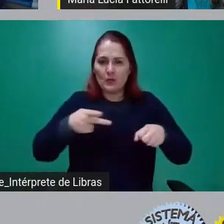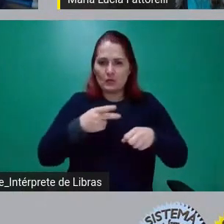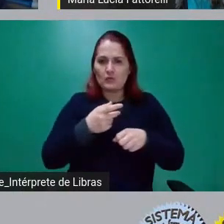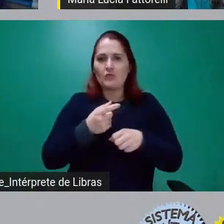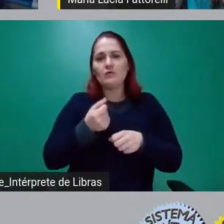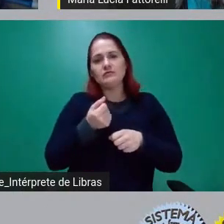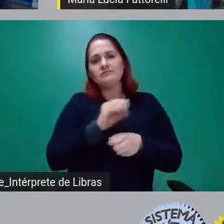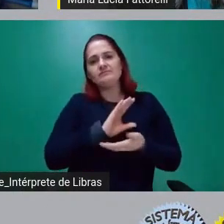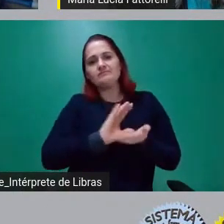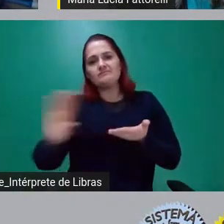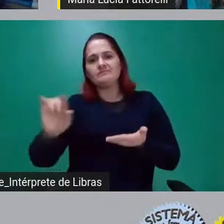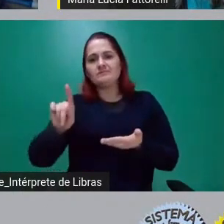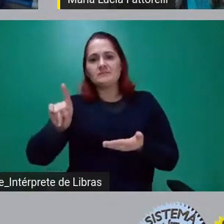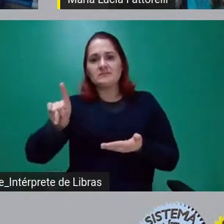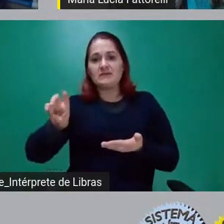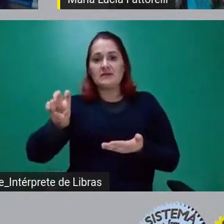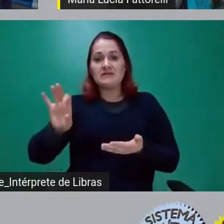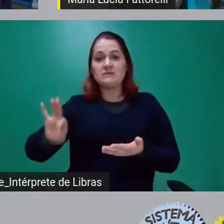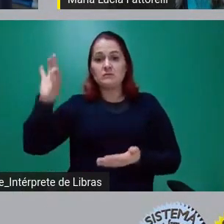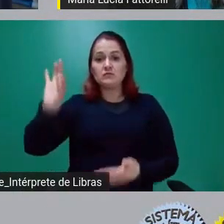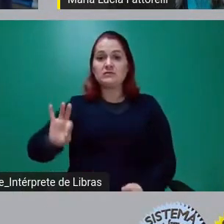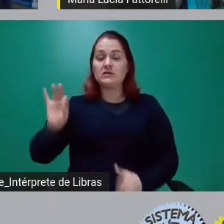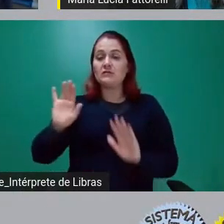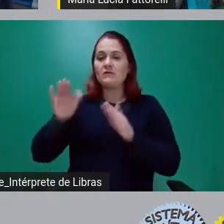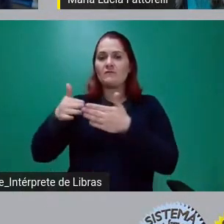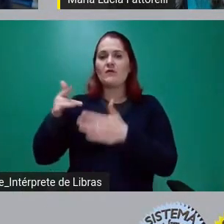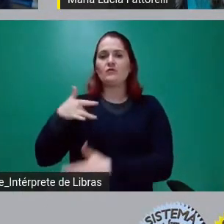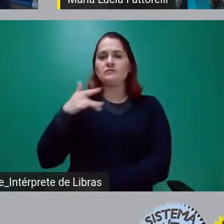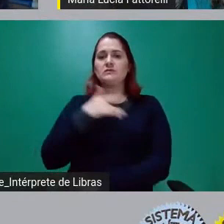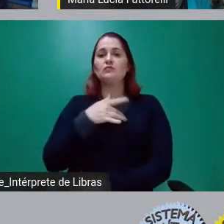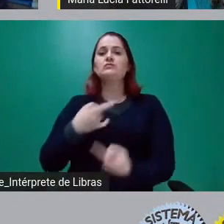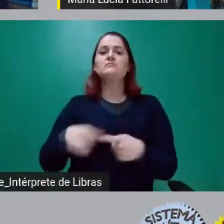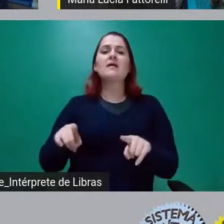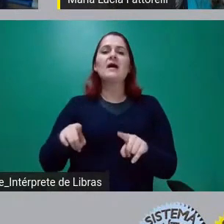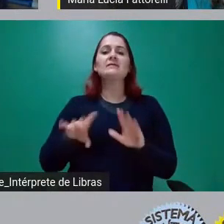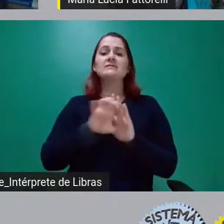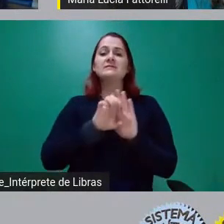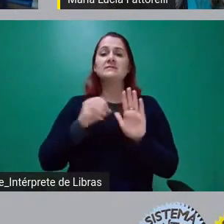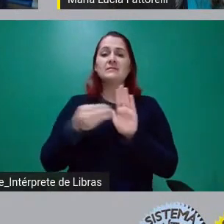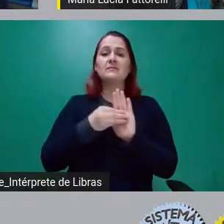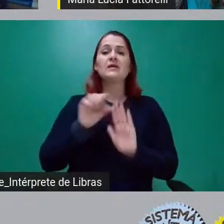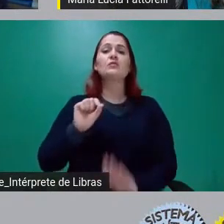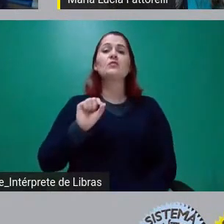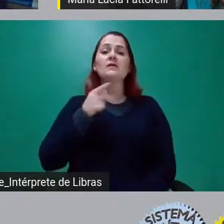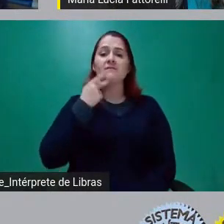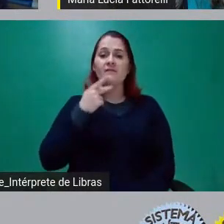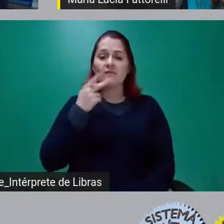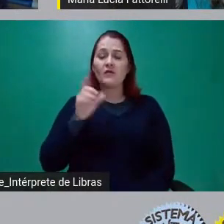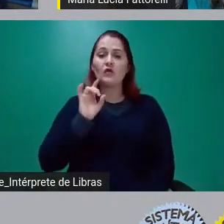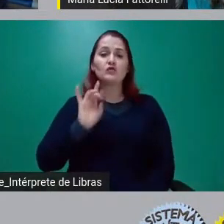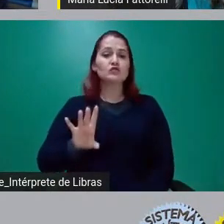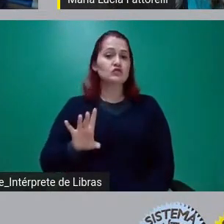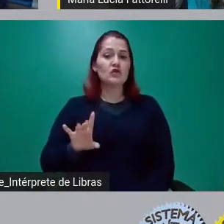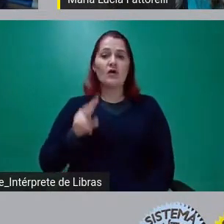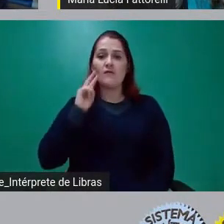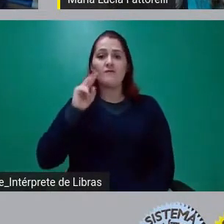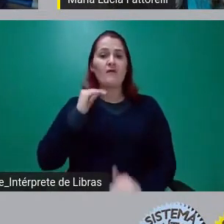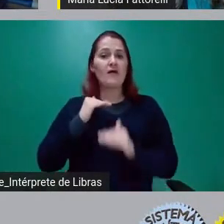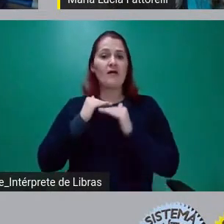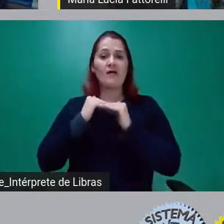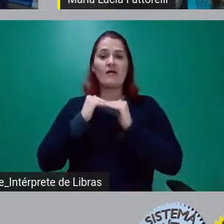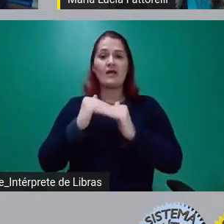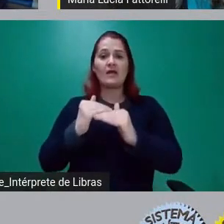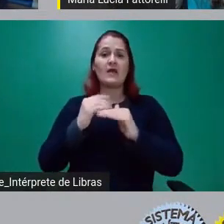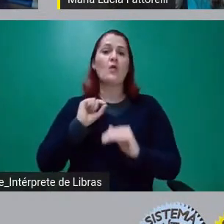constitucional que disse o seguinte: a partir de 2017, ali é o teto, é o que se gastou em 2017 durante